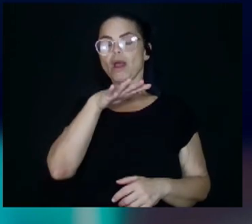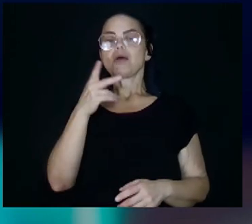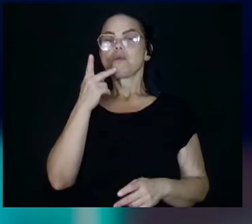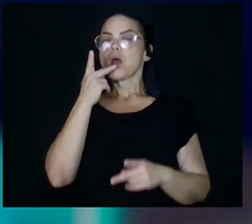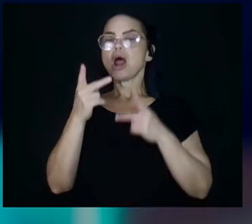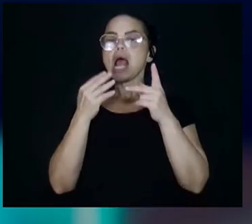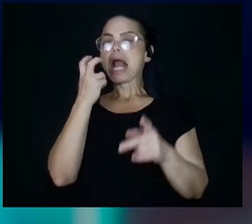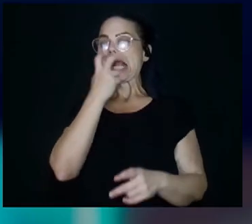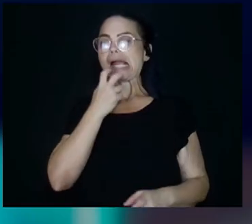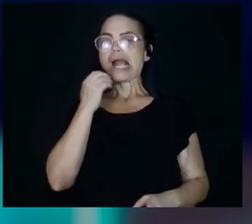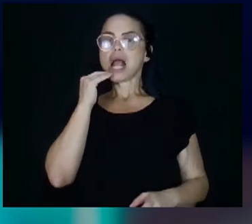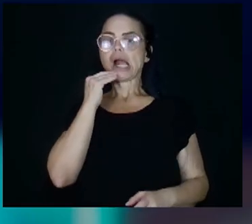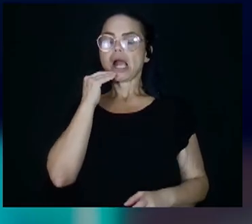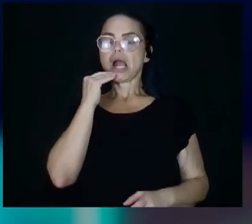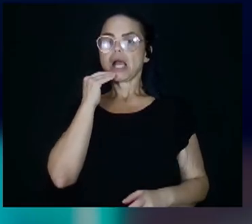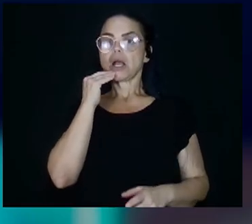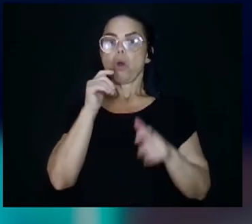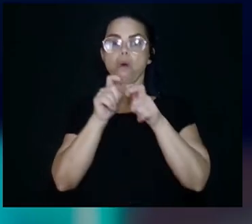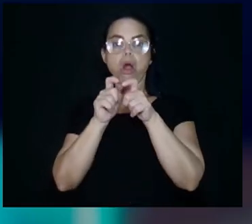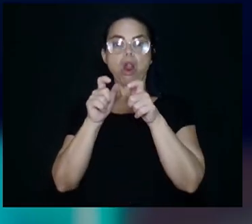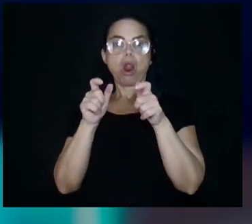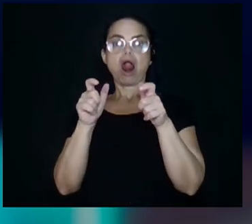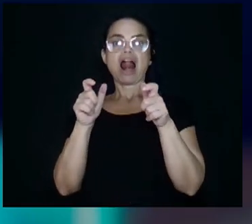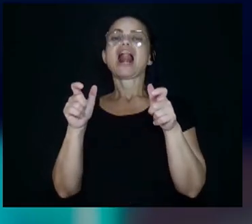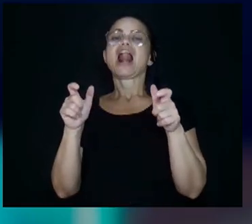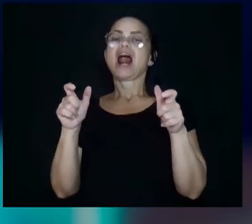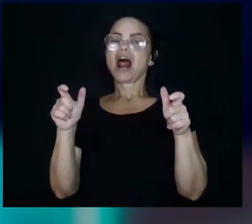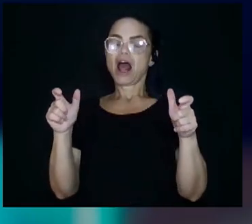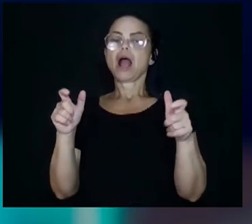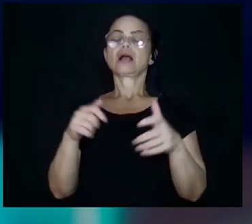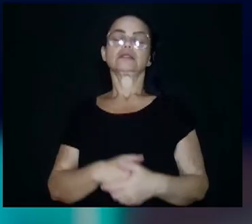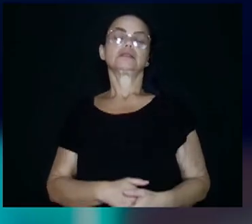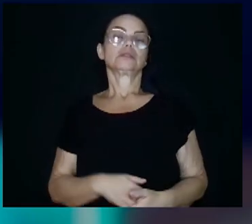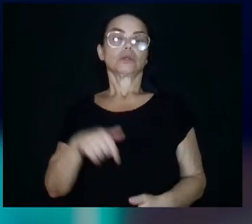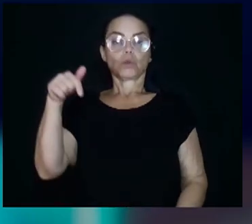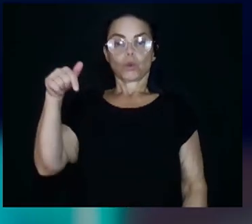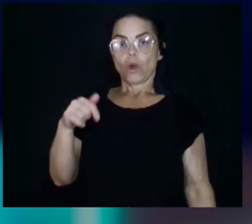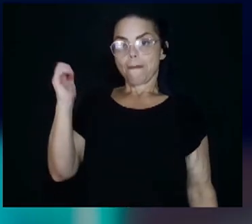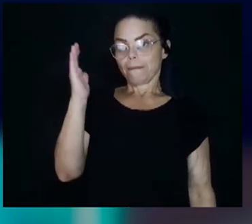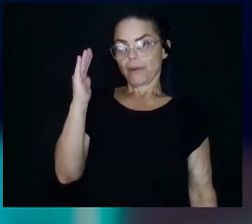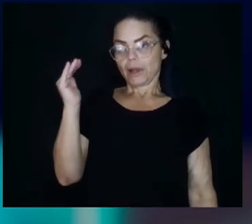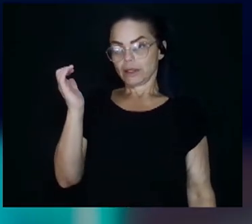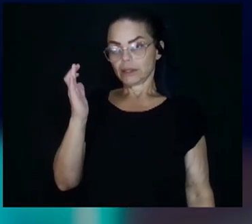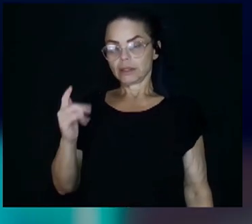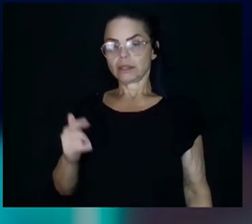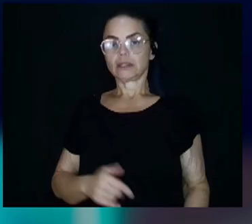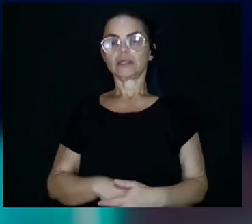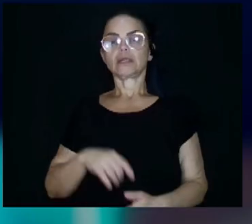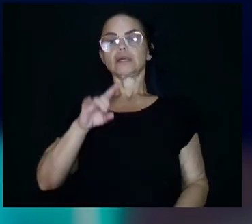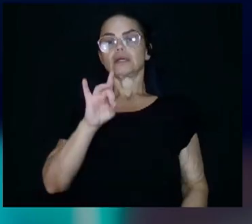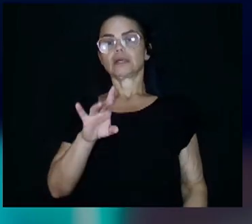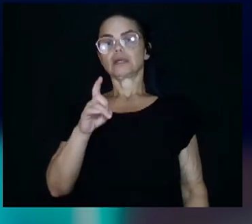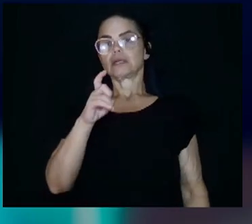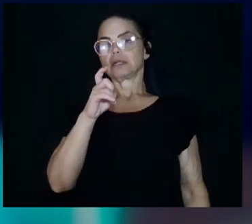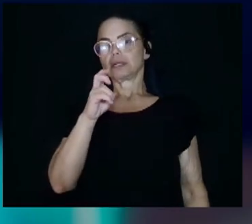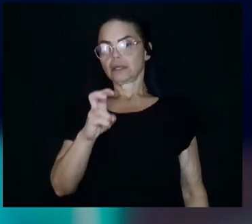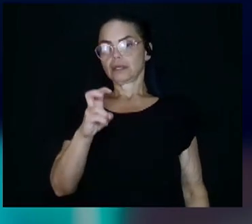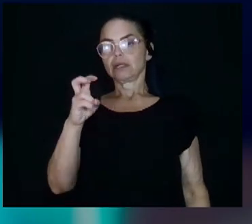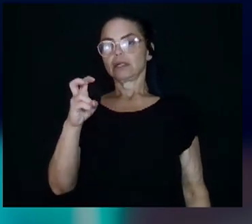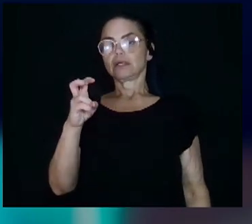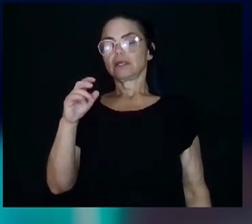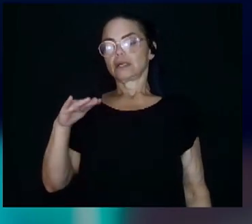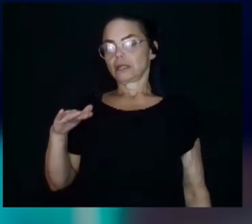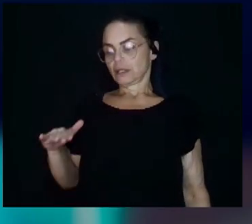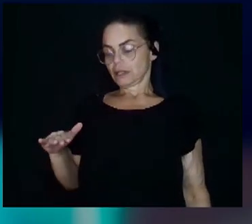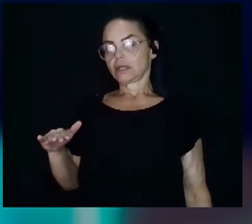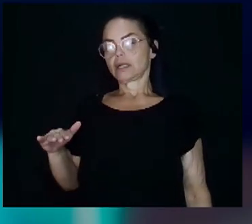bem expressivo. Aqui no Brasil, a cada 5 crianças que gaguejam, 4 delas têm